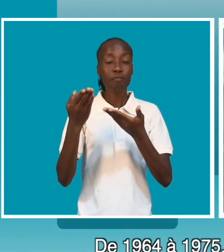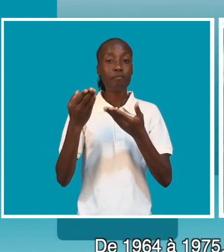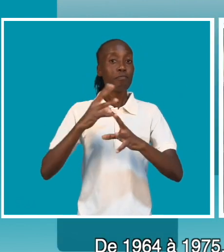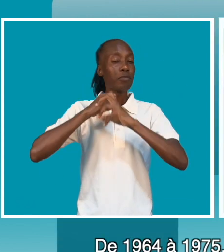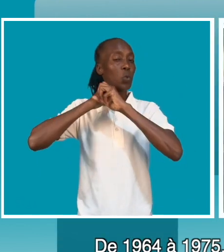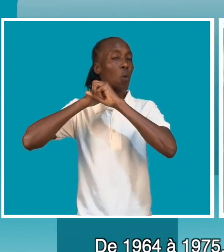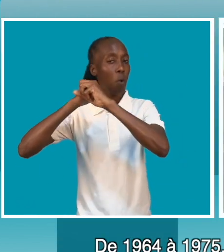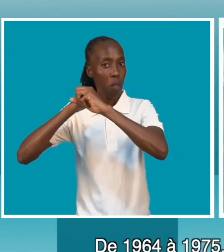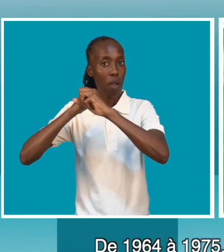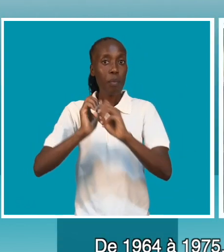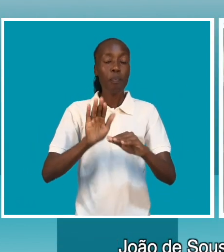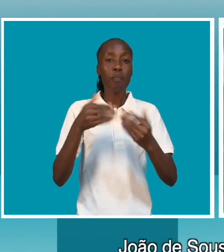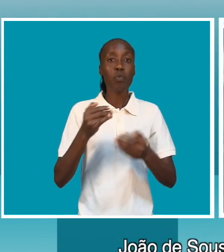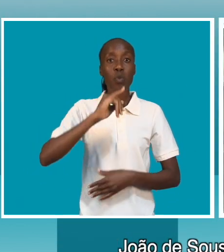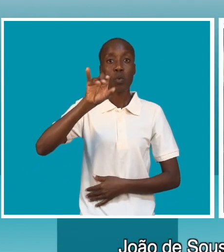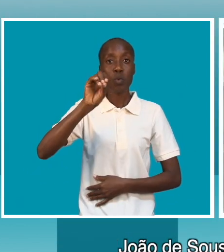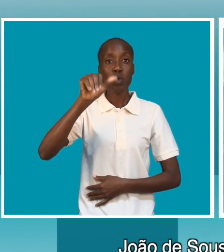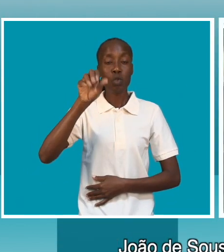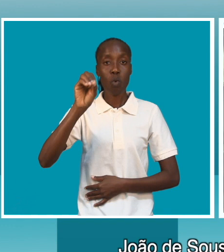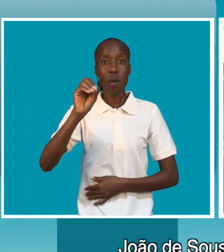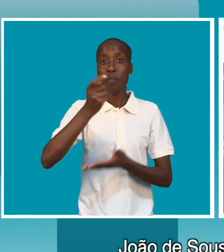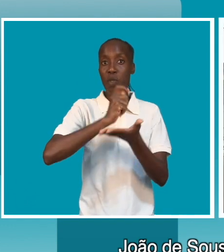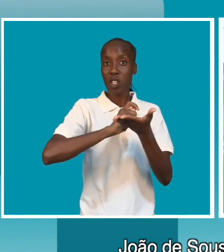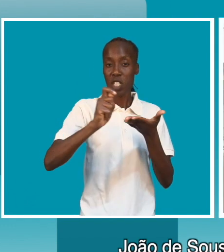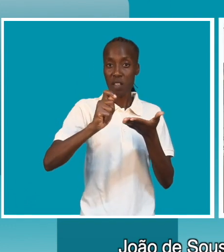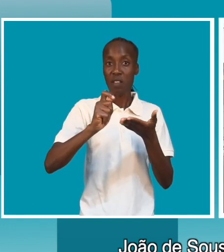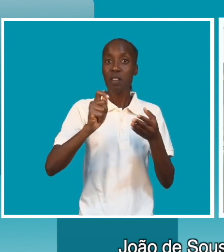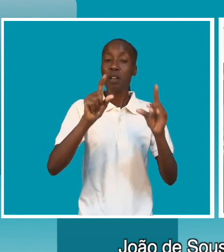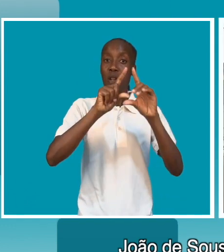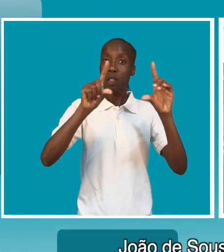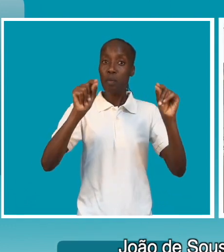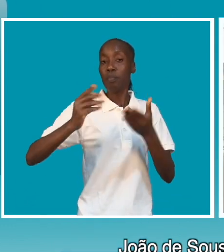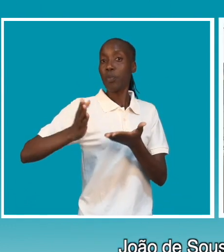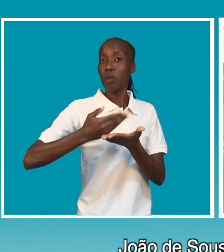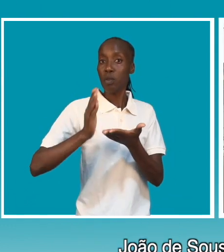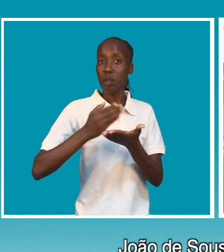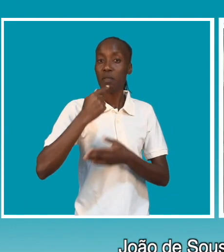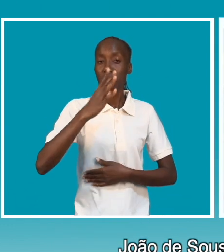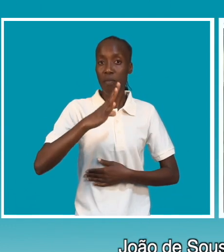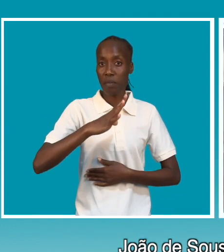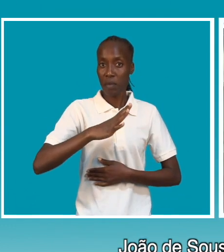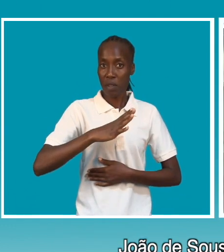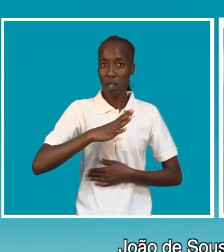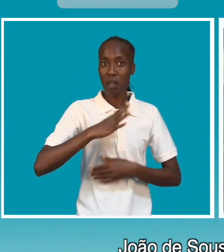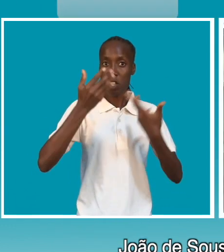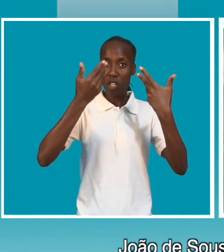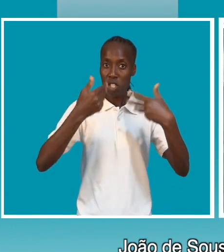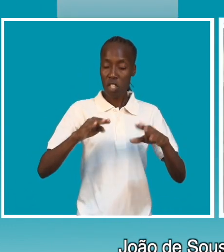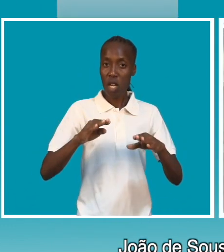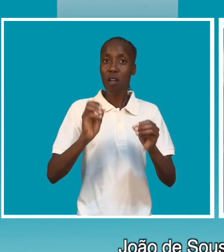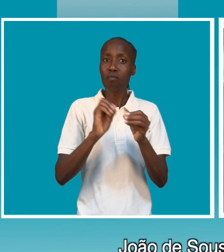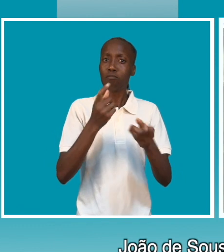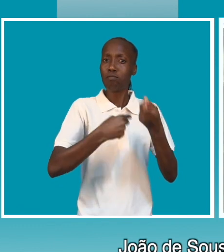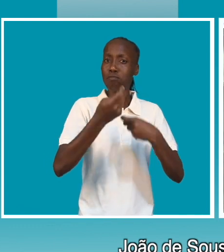do sistema colonial. João de Sousa escreve Fim do Memório um livro que naturalmente se escutou